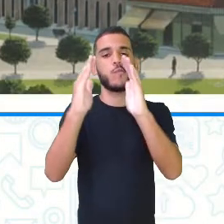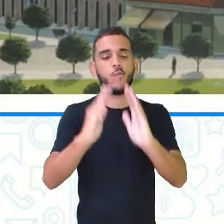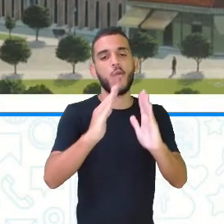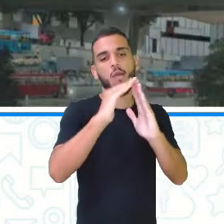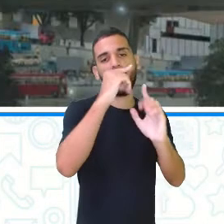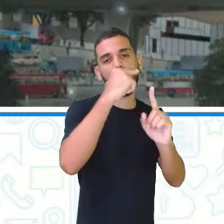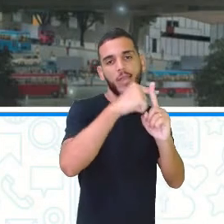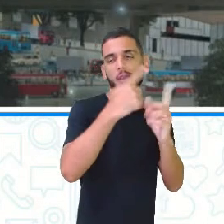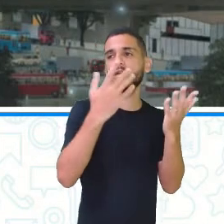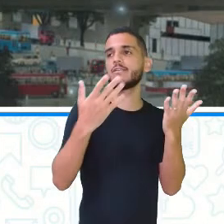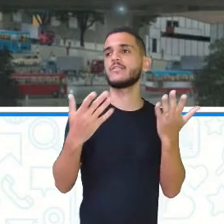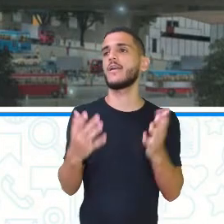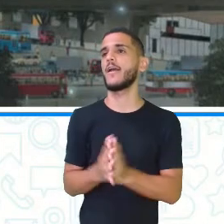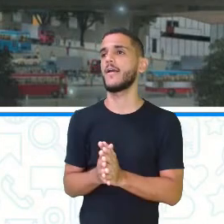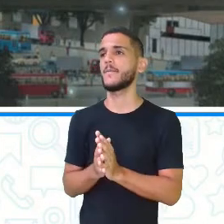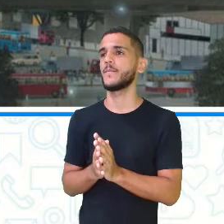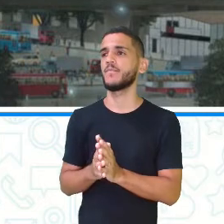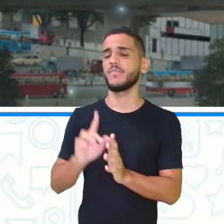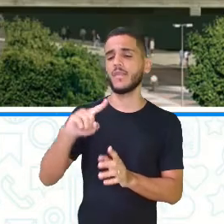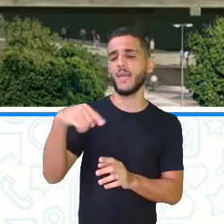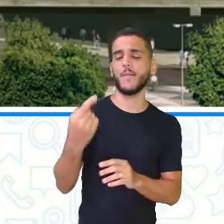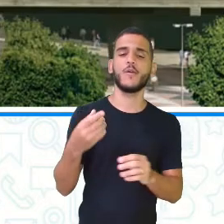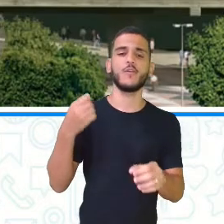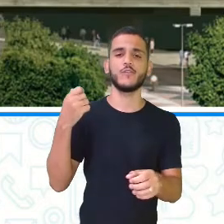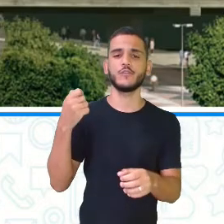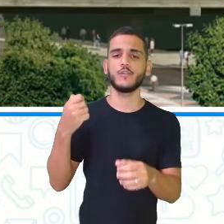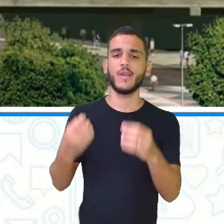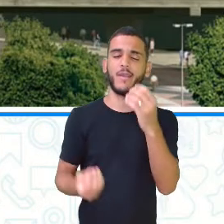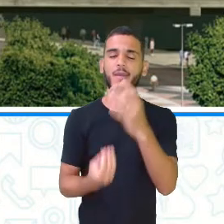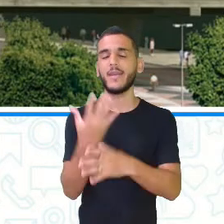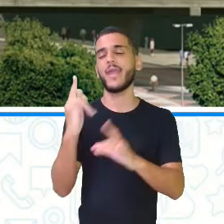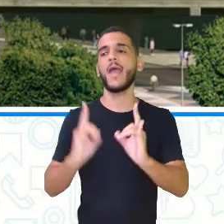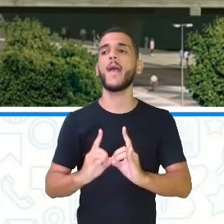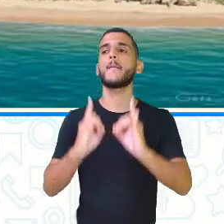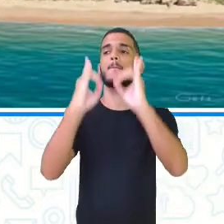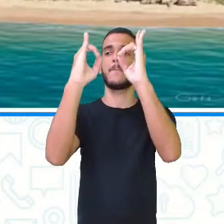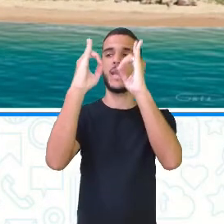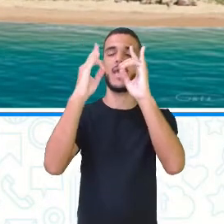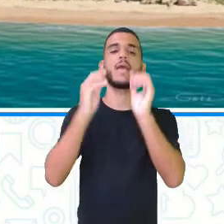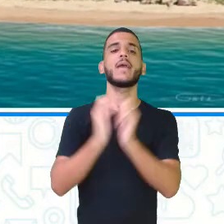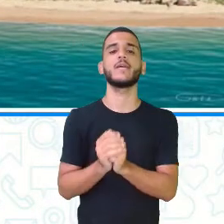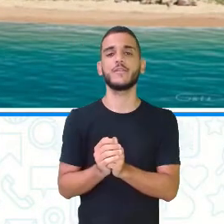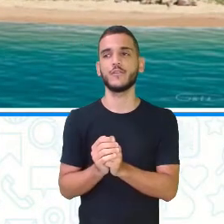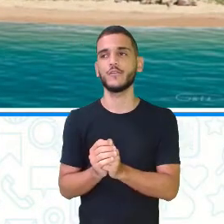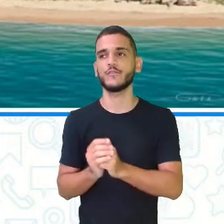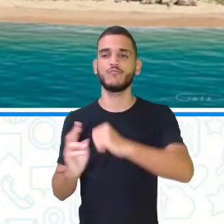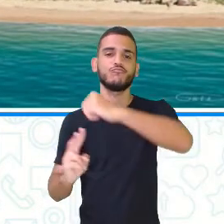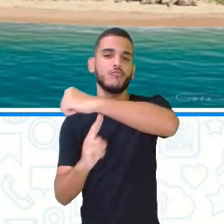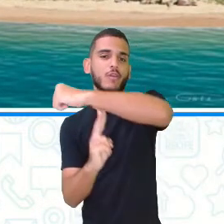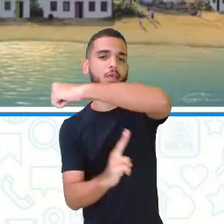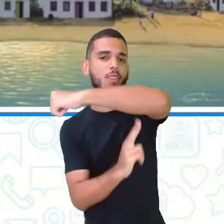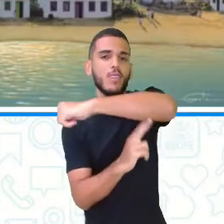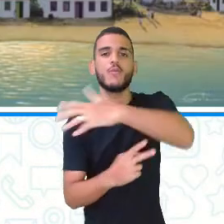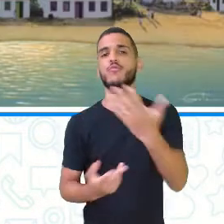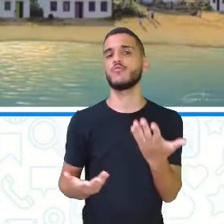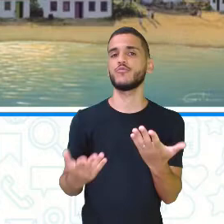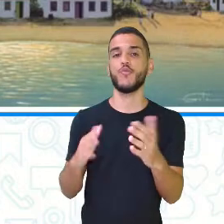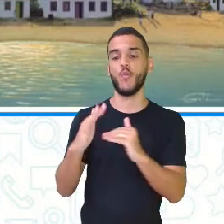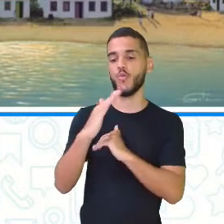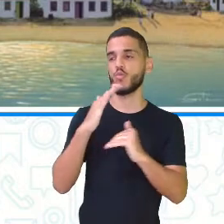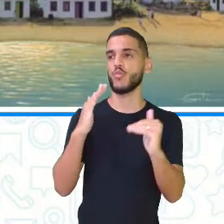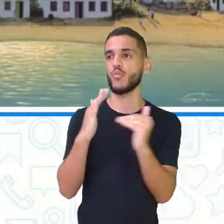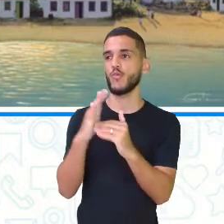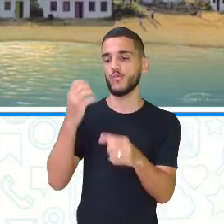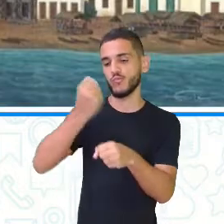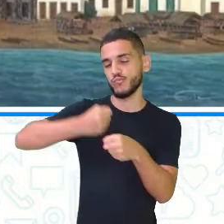capelas, aí se foram começando a criar prédios comerciais, viadutos, cortando a cidade. Mas tudo começou,